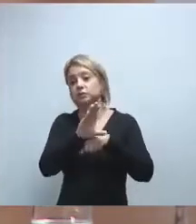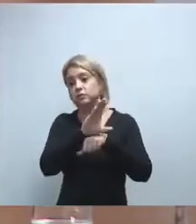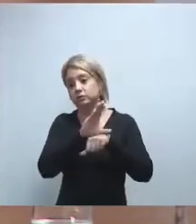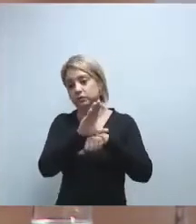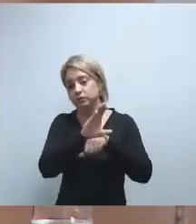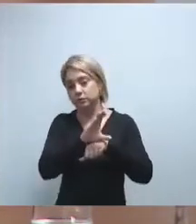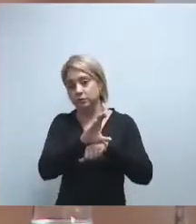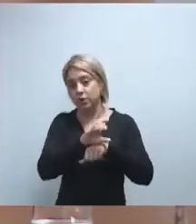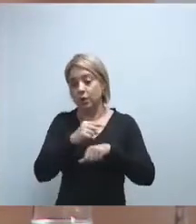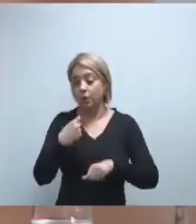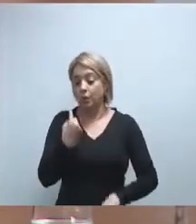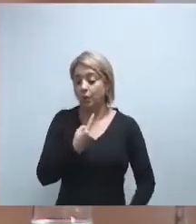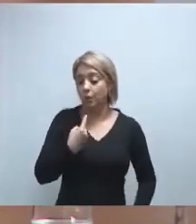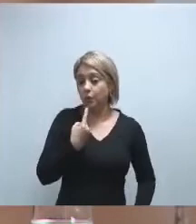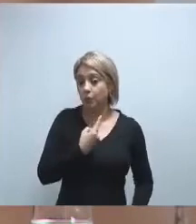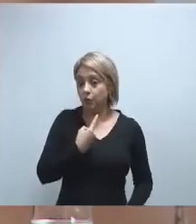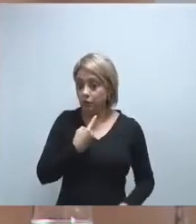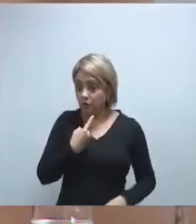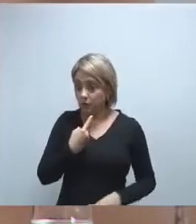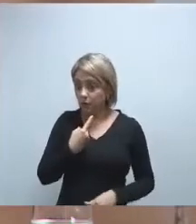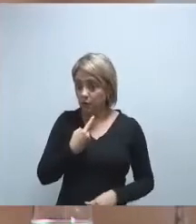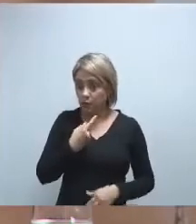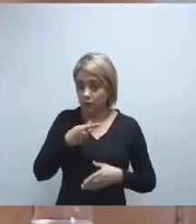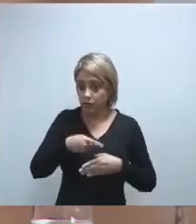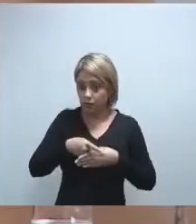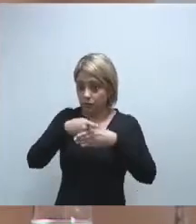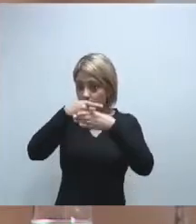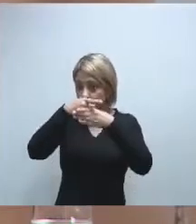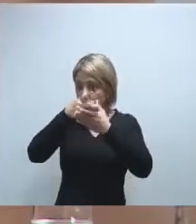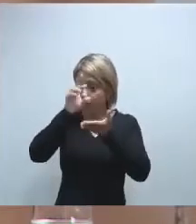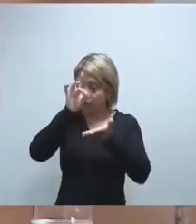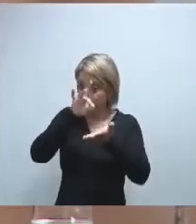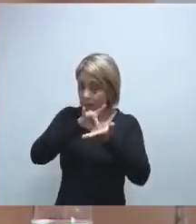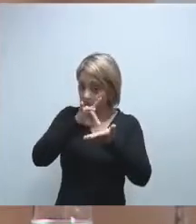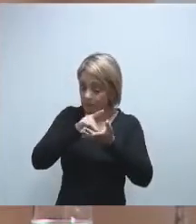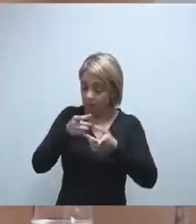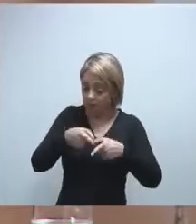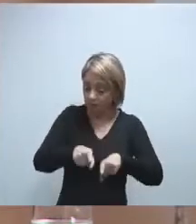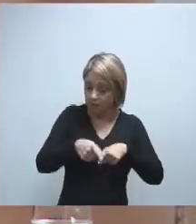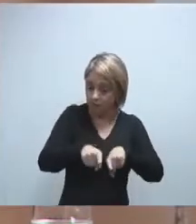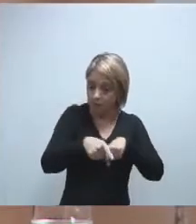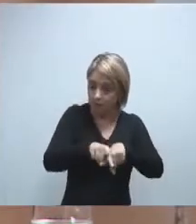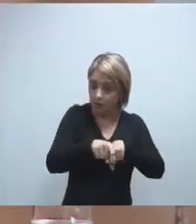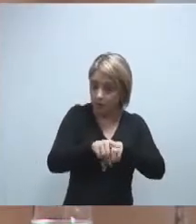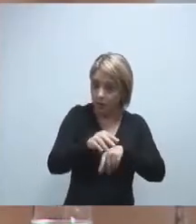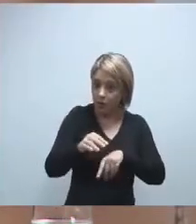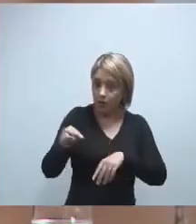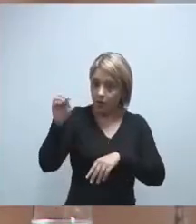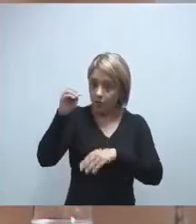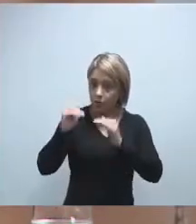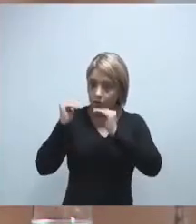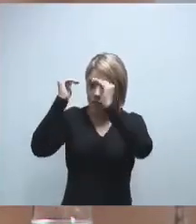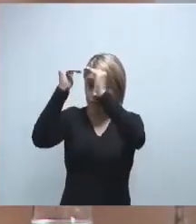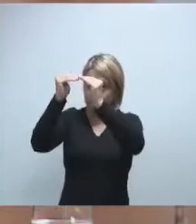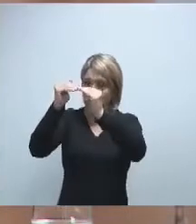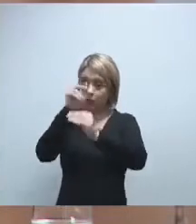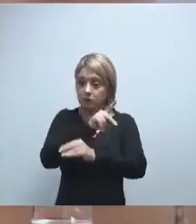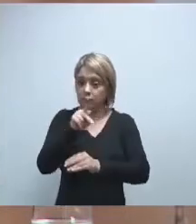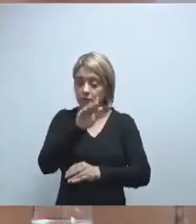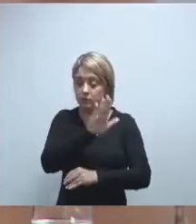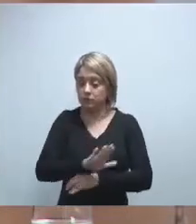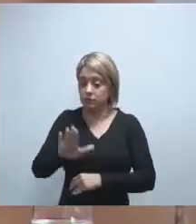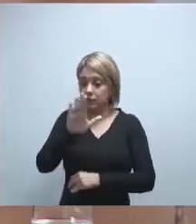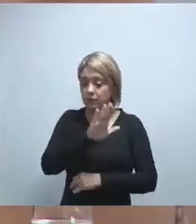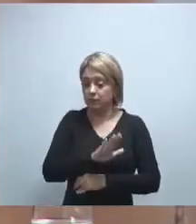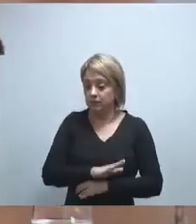cujo único titular legitimado para provocar o supremo era o procurador geral da república